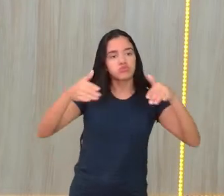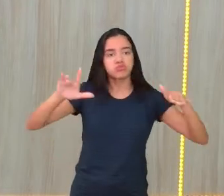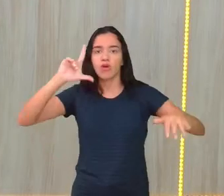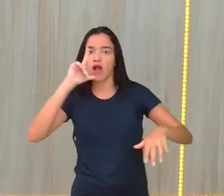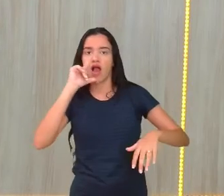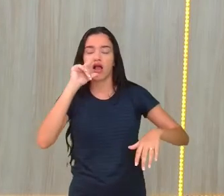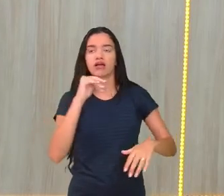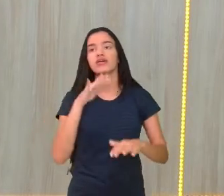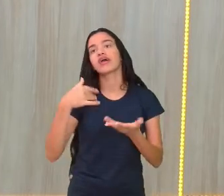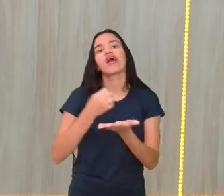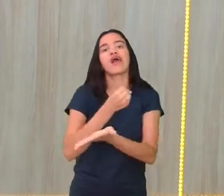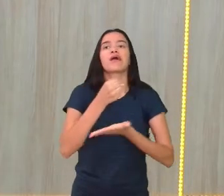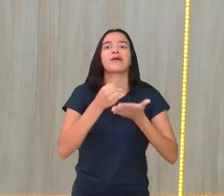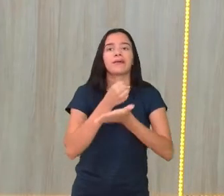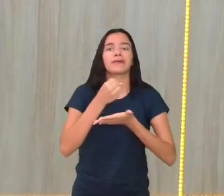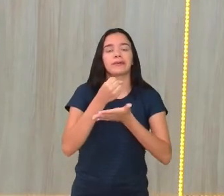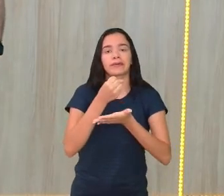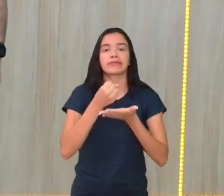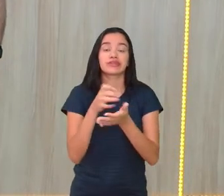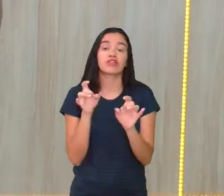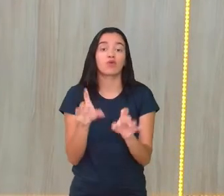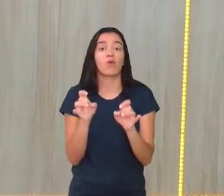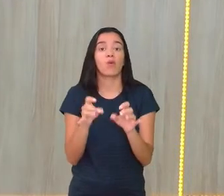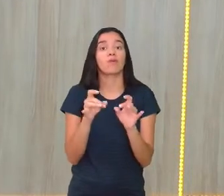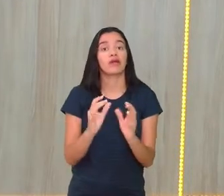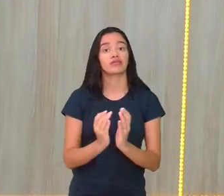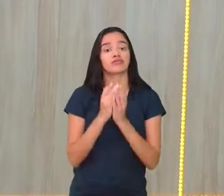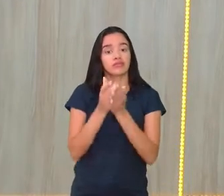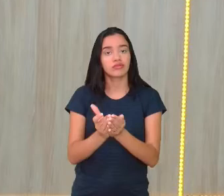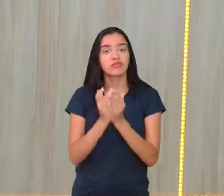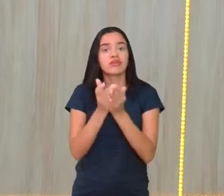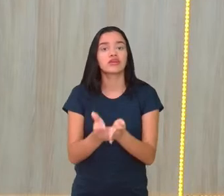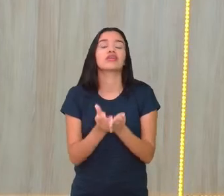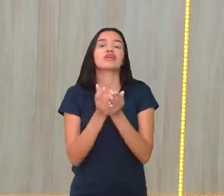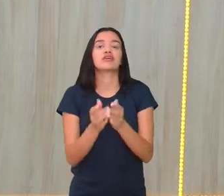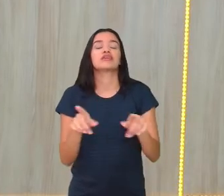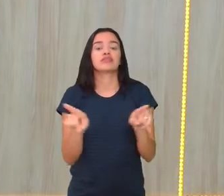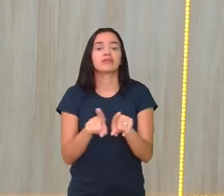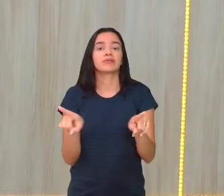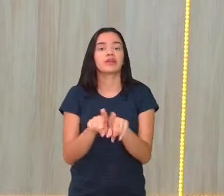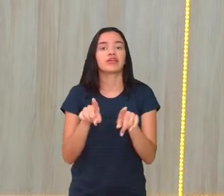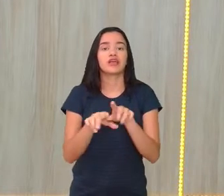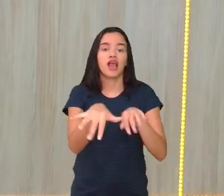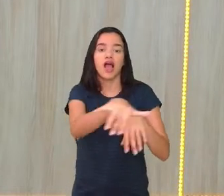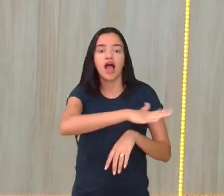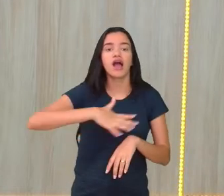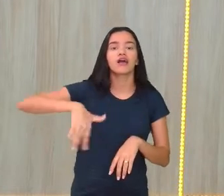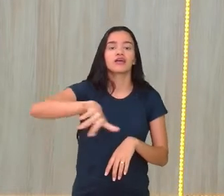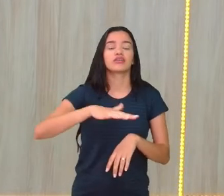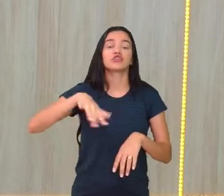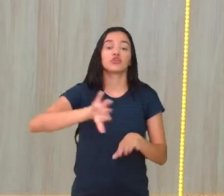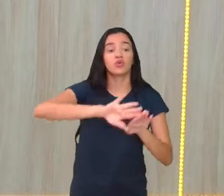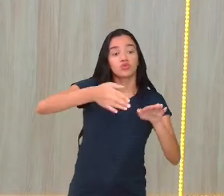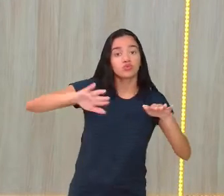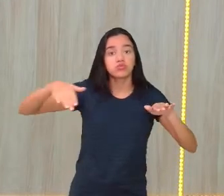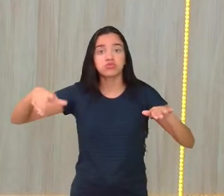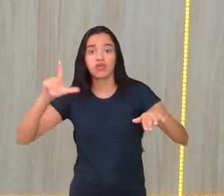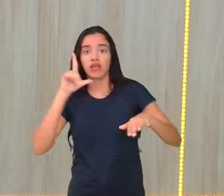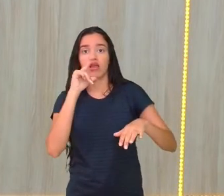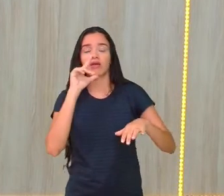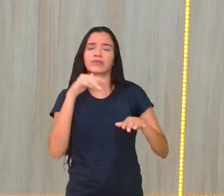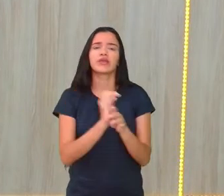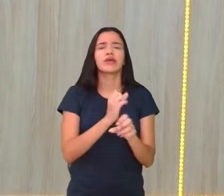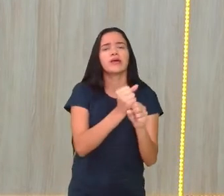fenícia, né, era baseada no comércio marítimo. Eles dominaram a região do mar Mediterrâneo entre os